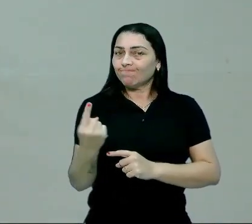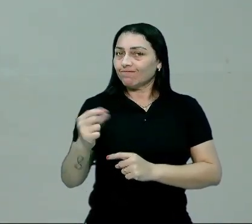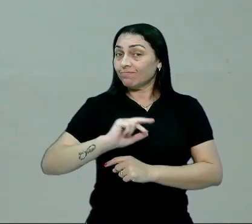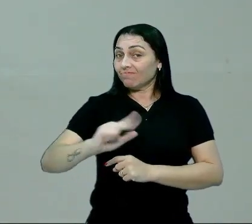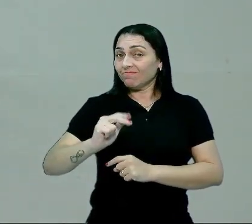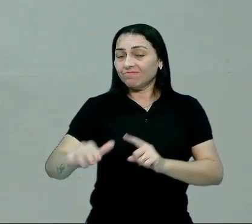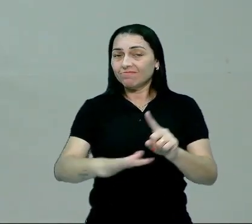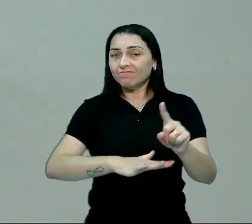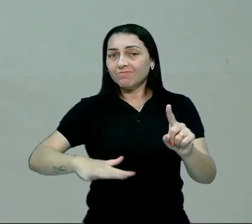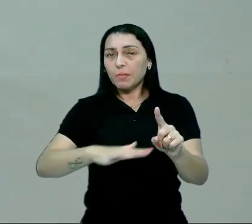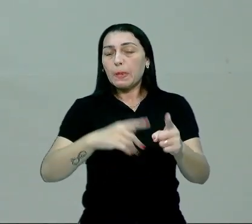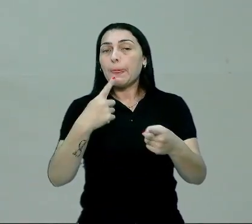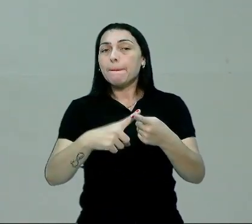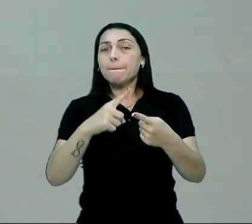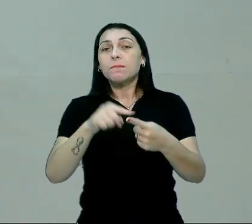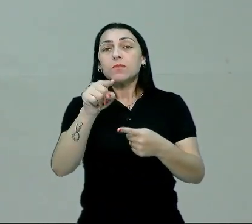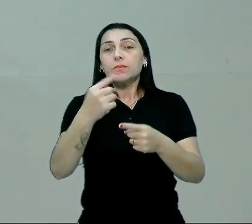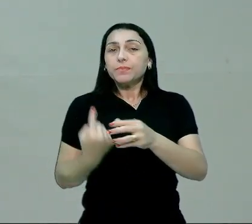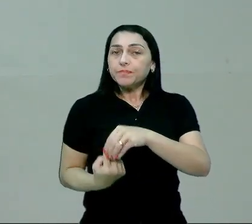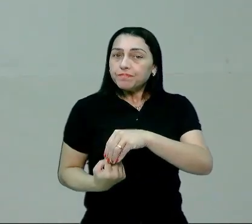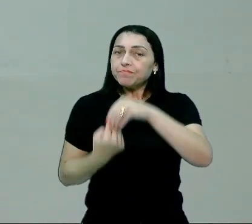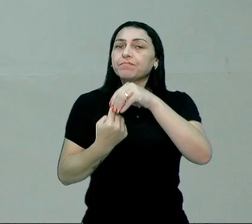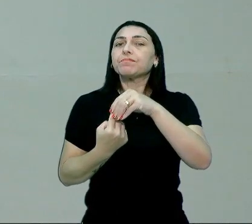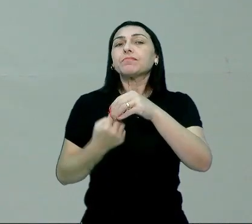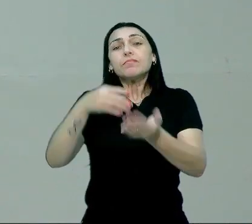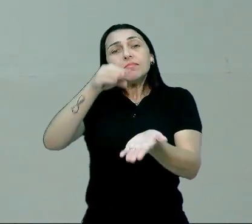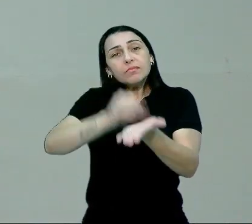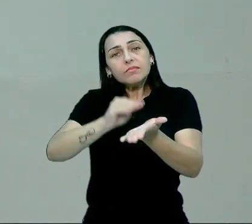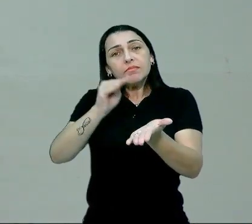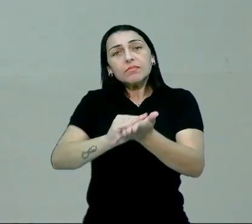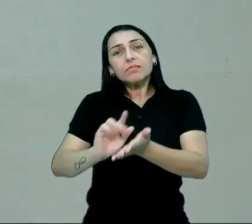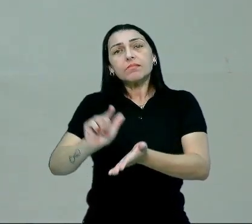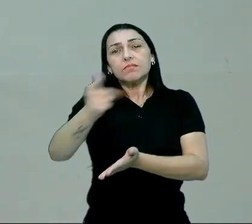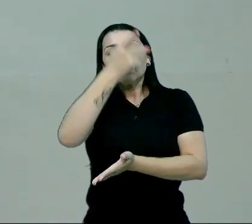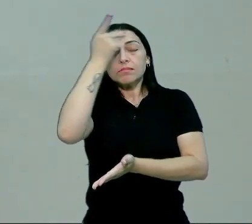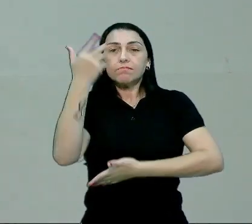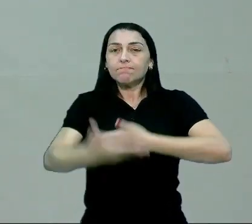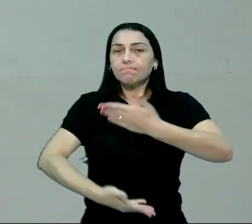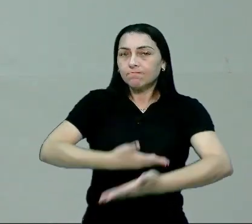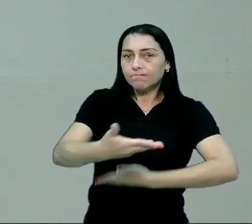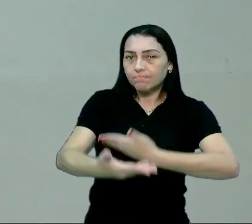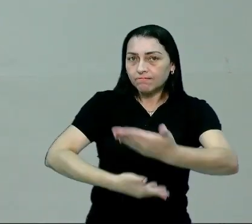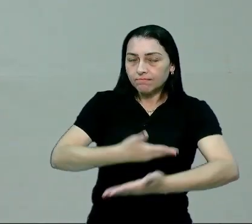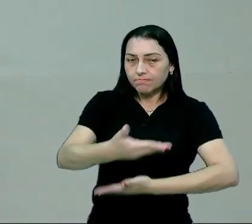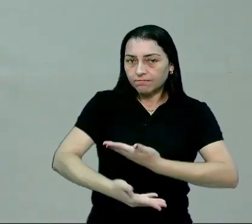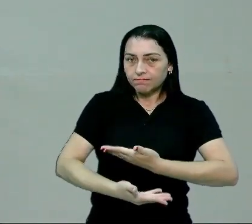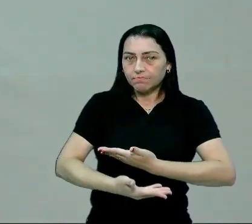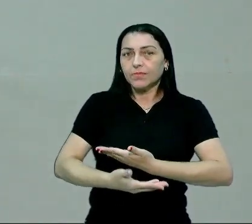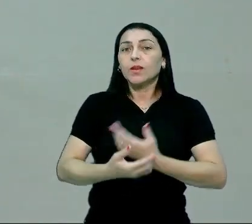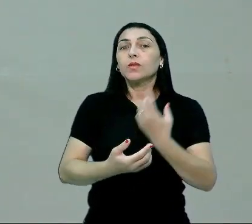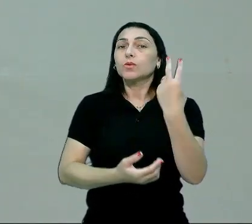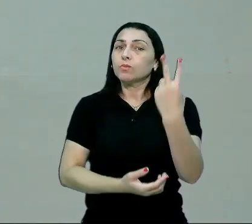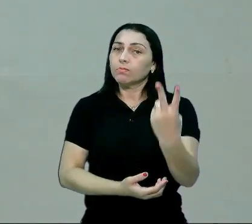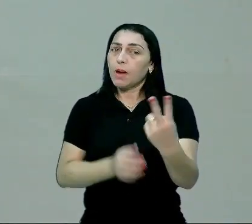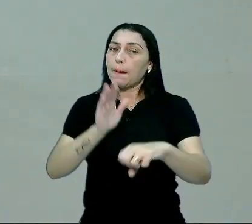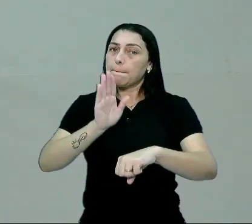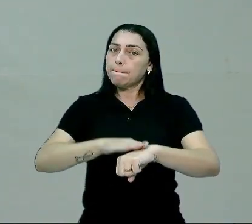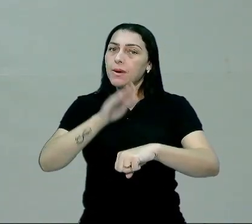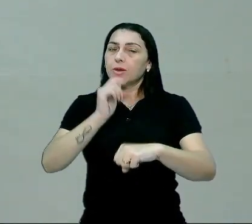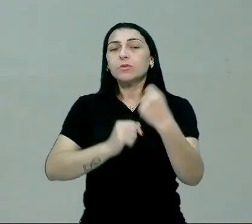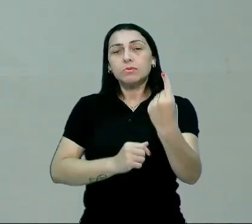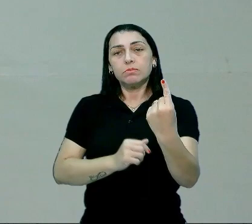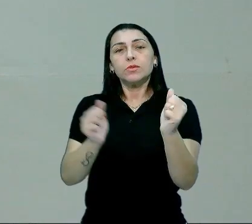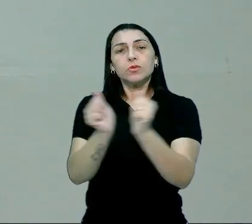é social pela ausência, digamos assim, da interação de pelo menos